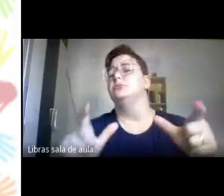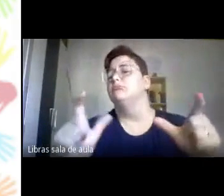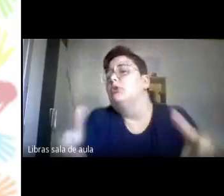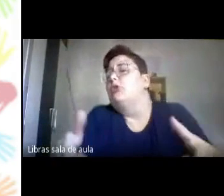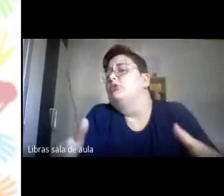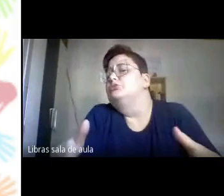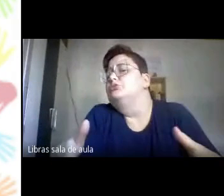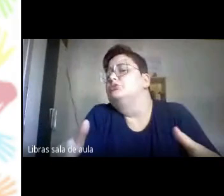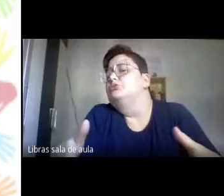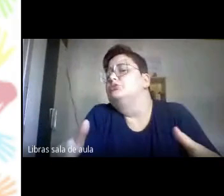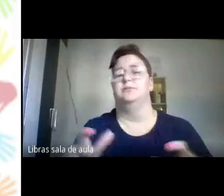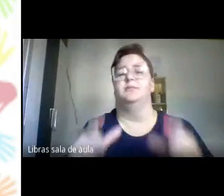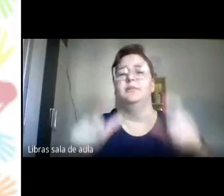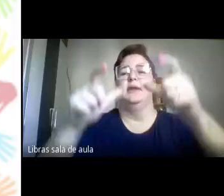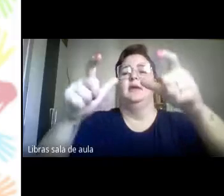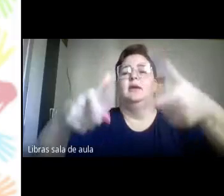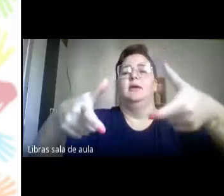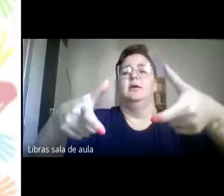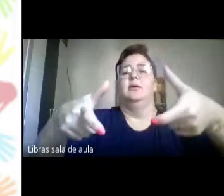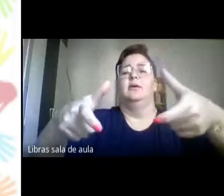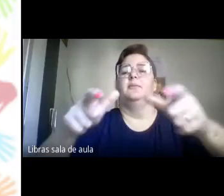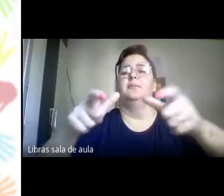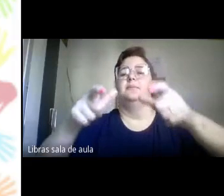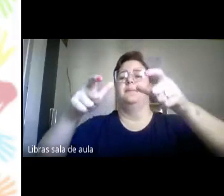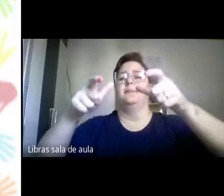Onde. Onde.